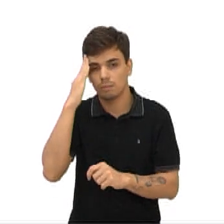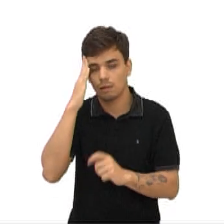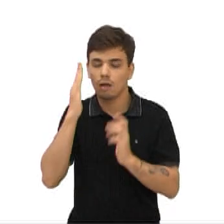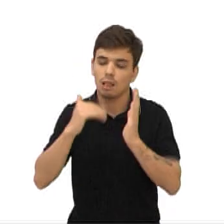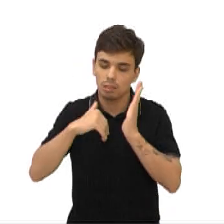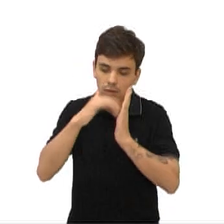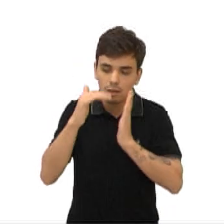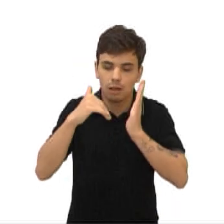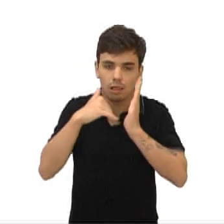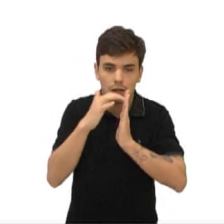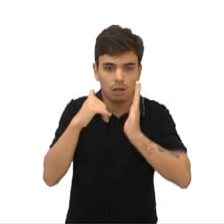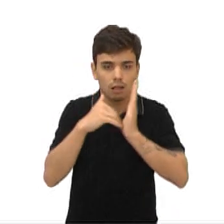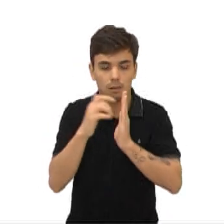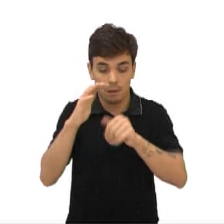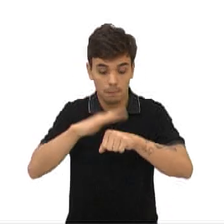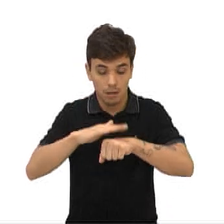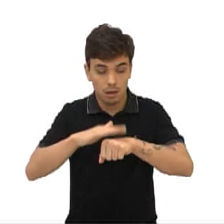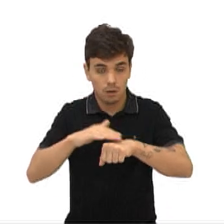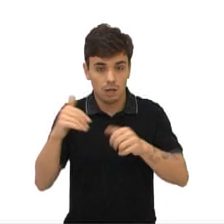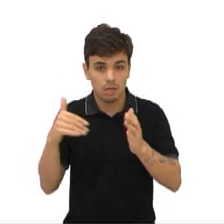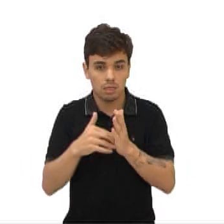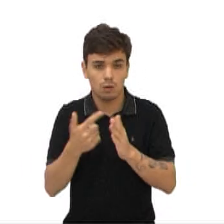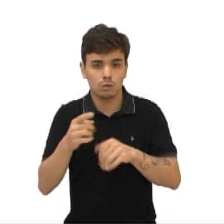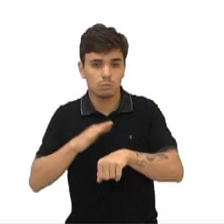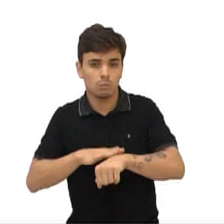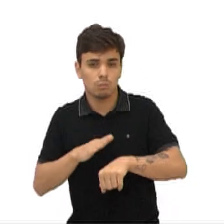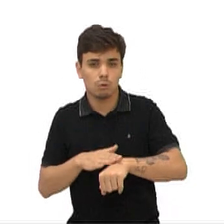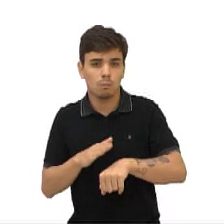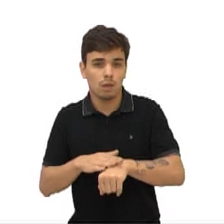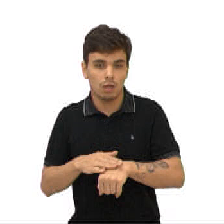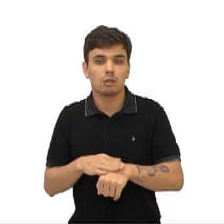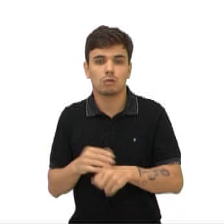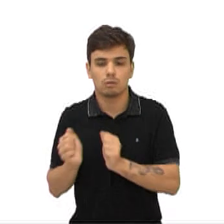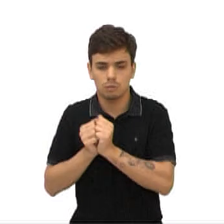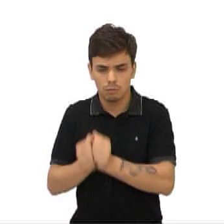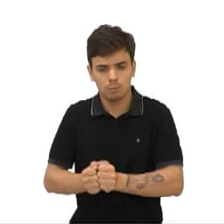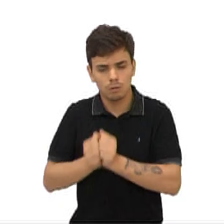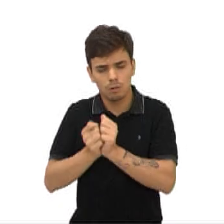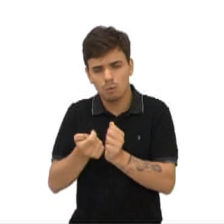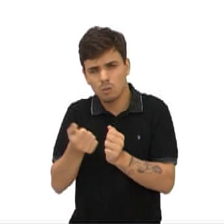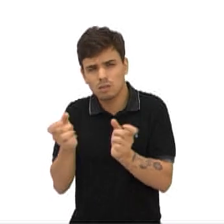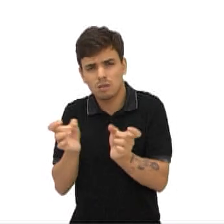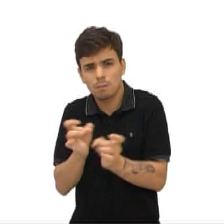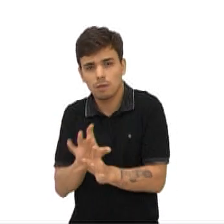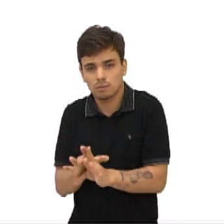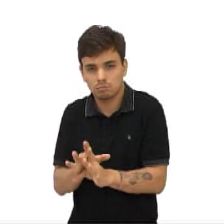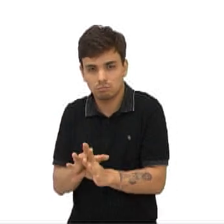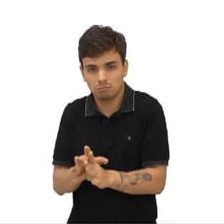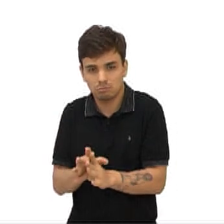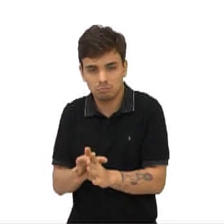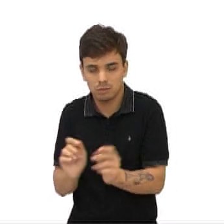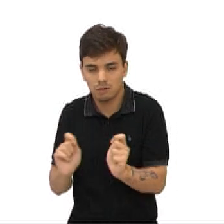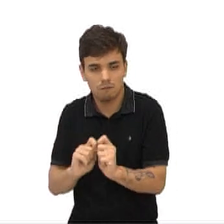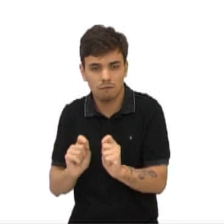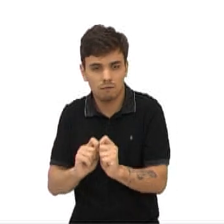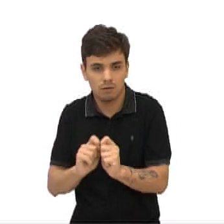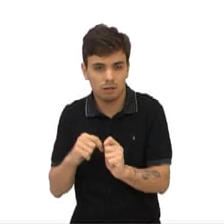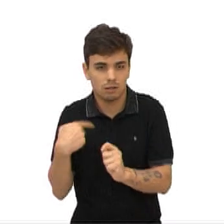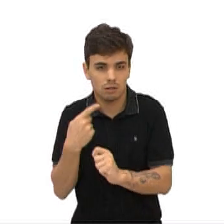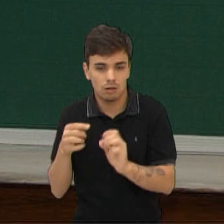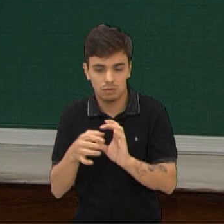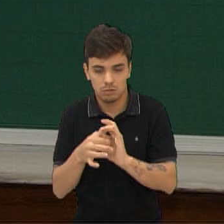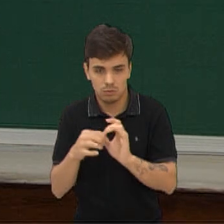minha mão até a última hora, que nossa convivência estava perto de acabar, sem que se desfizesse